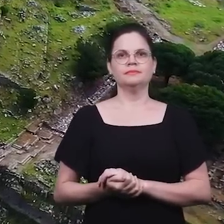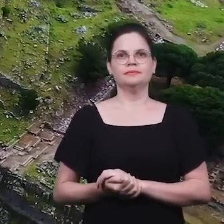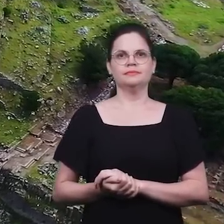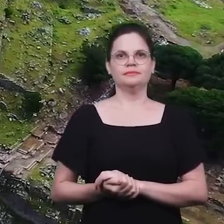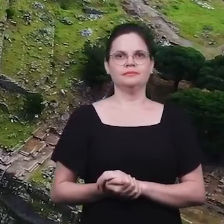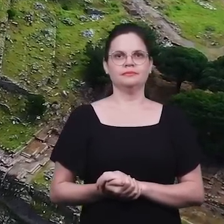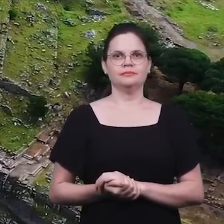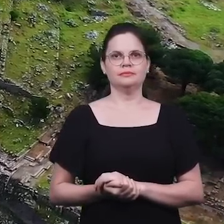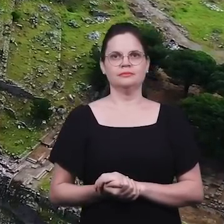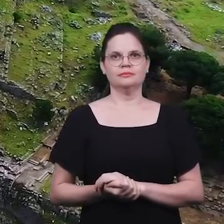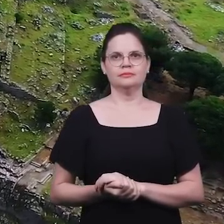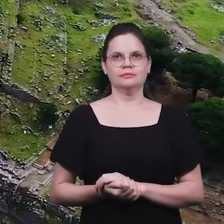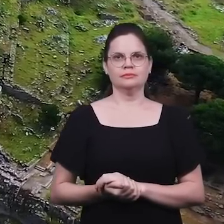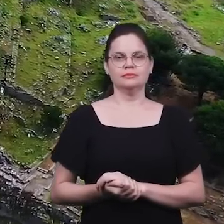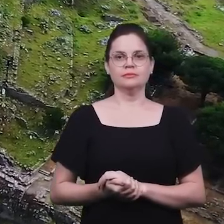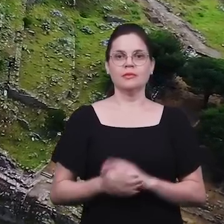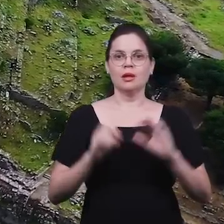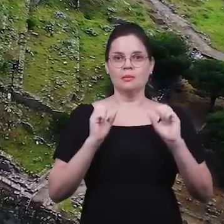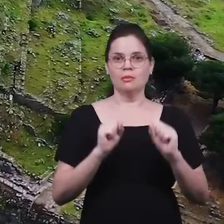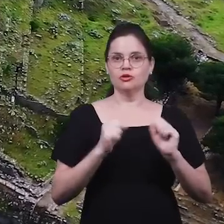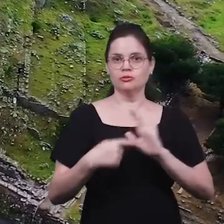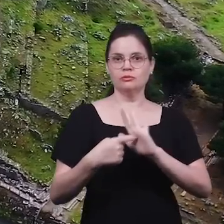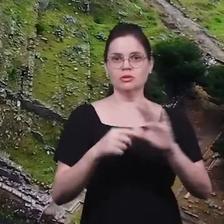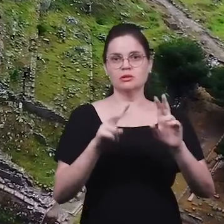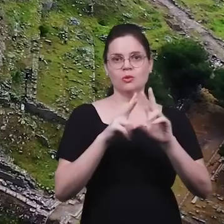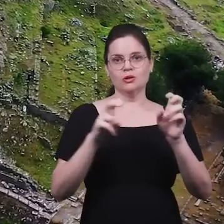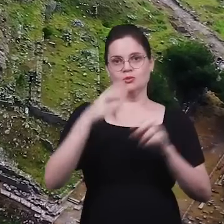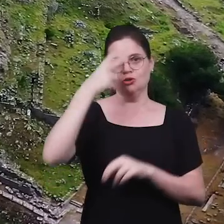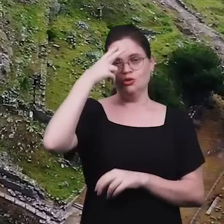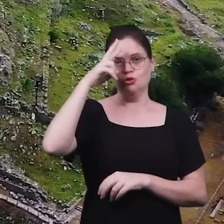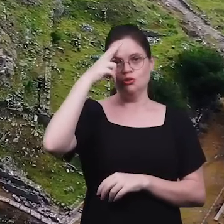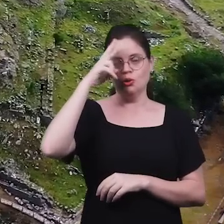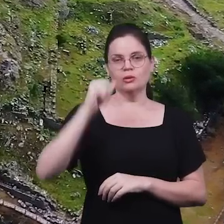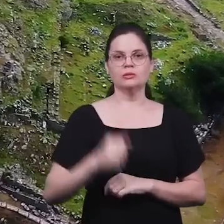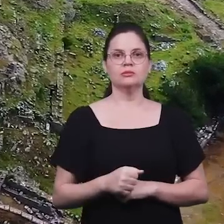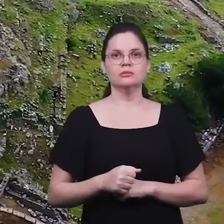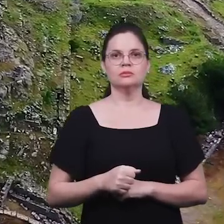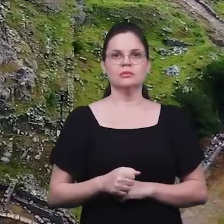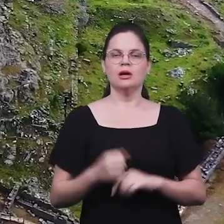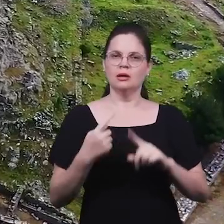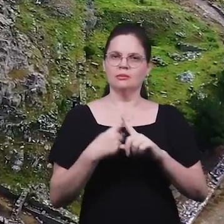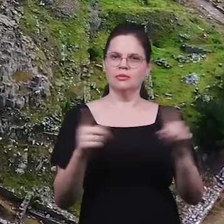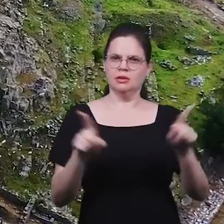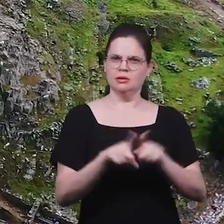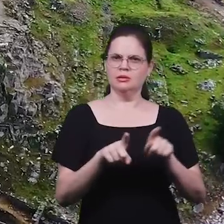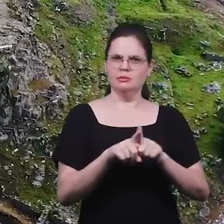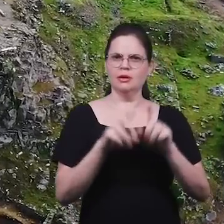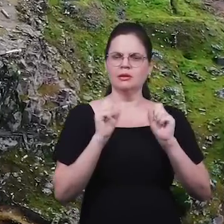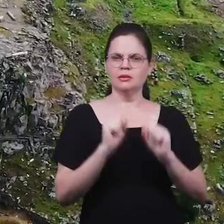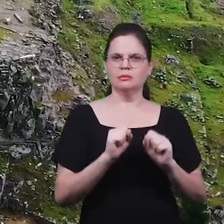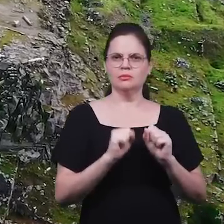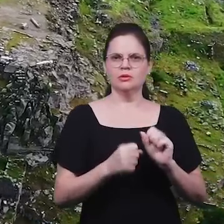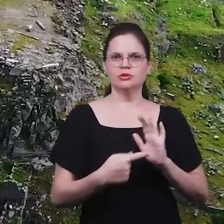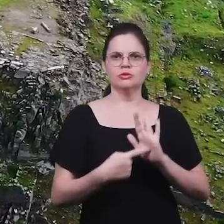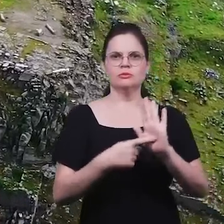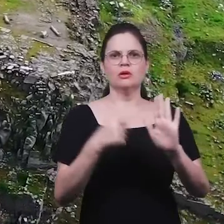isso pode ser sob aspecto até histórico, mas podia ser também, e pode ser também, uma